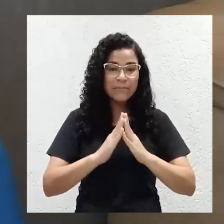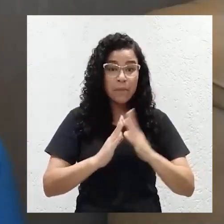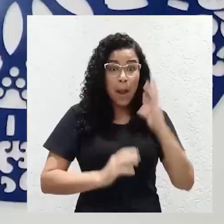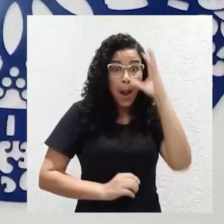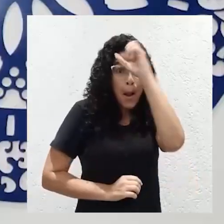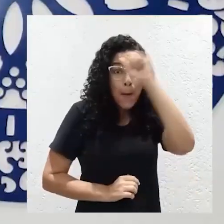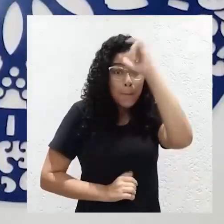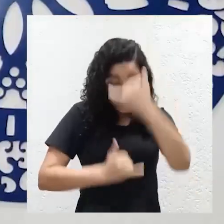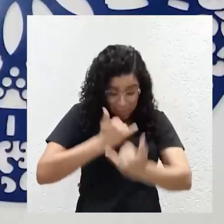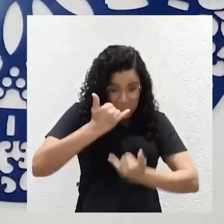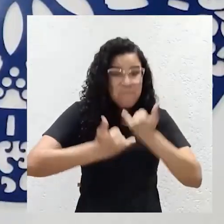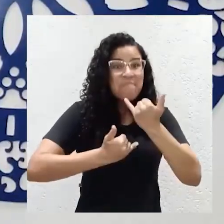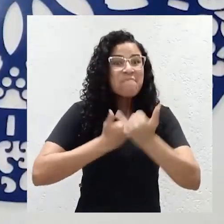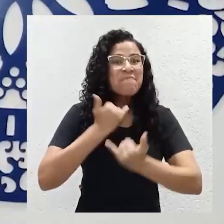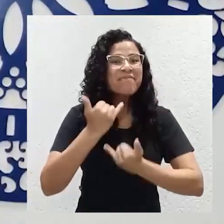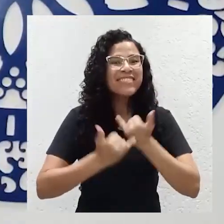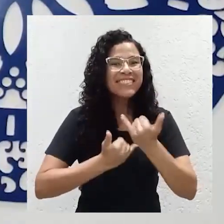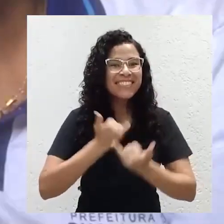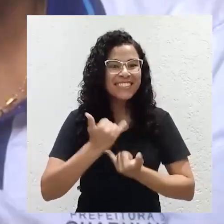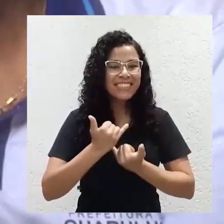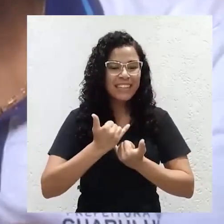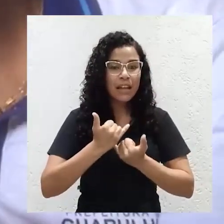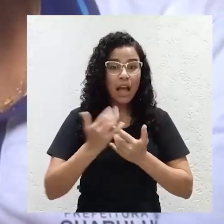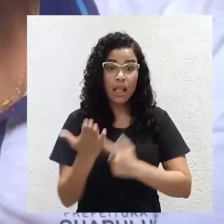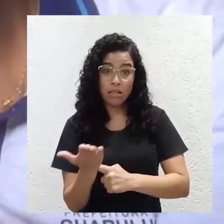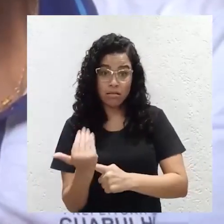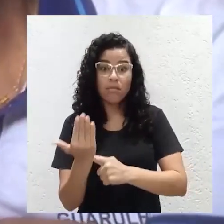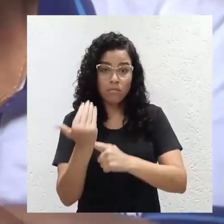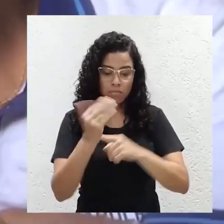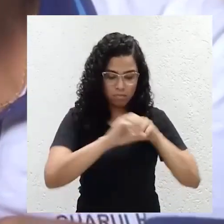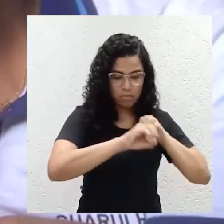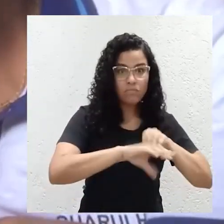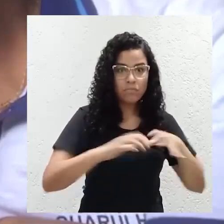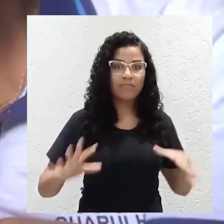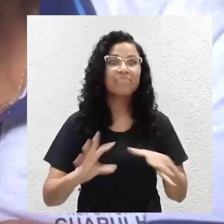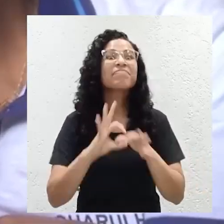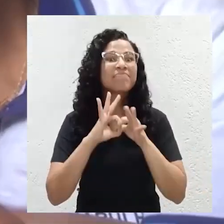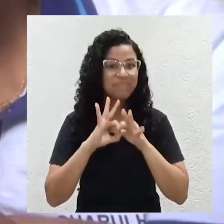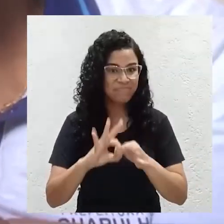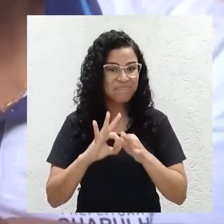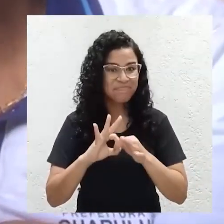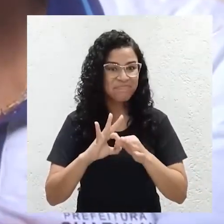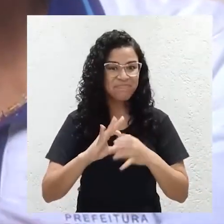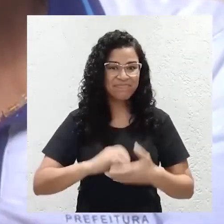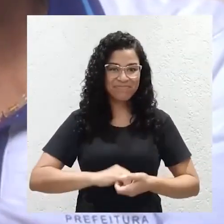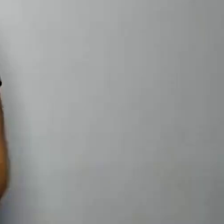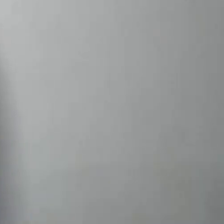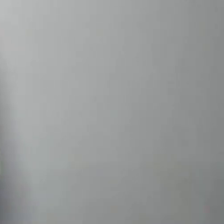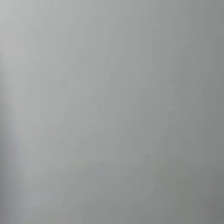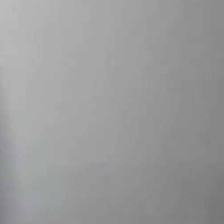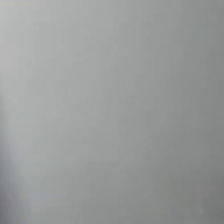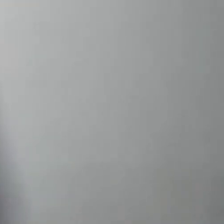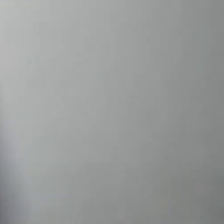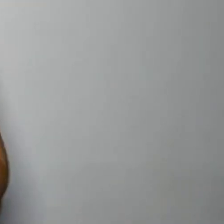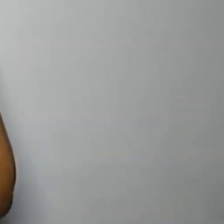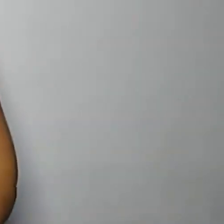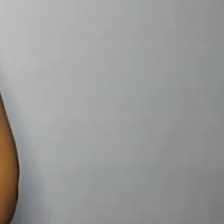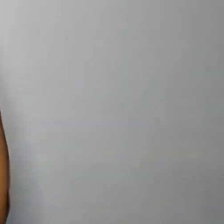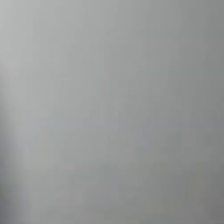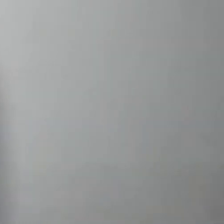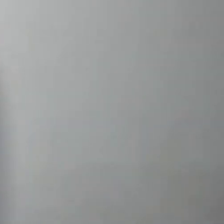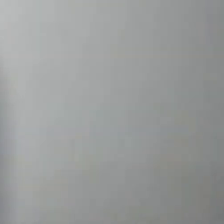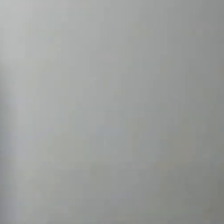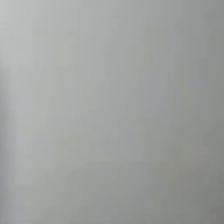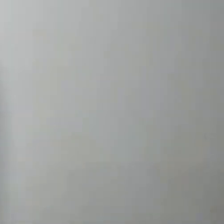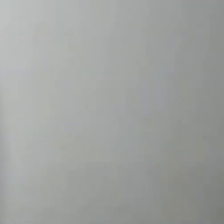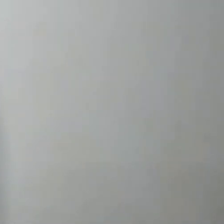episódio. Aprender brincando. Integra a tecnologia à educação. União, um